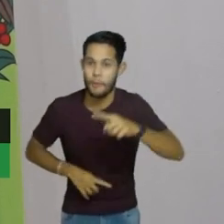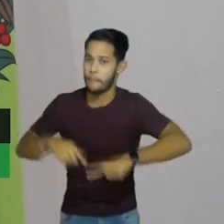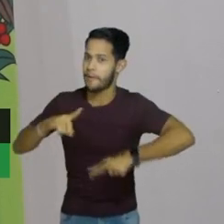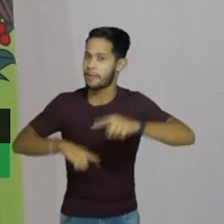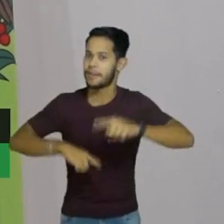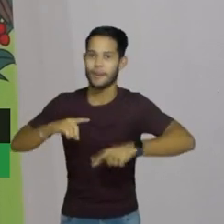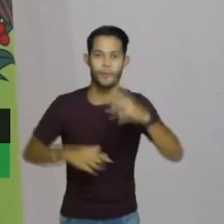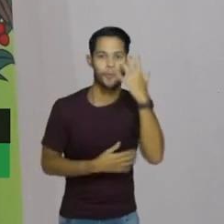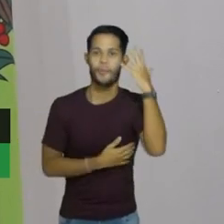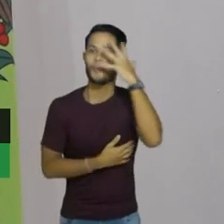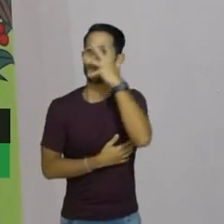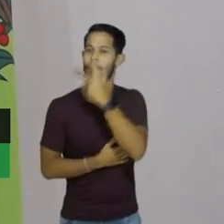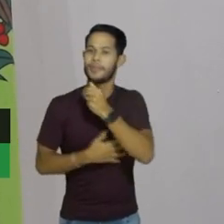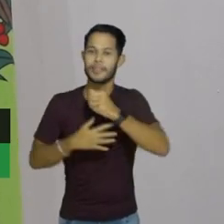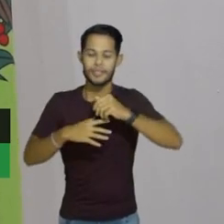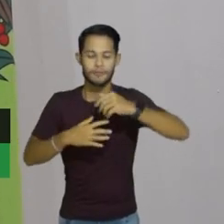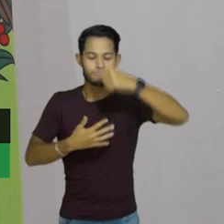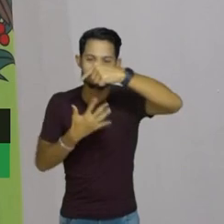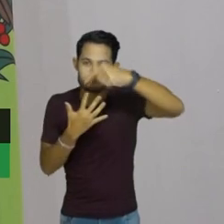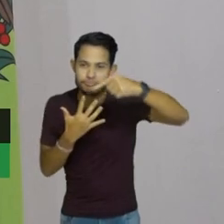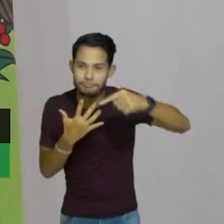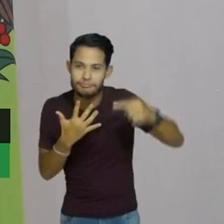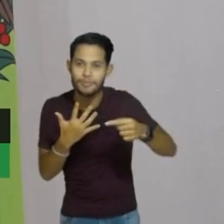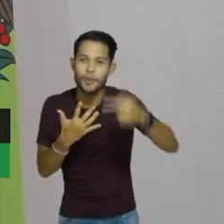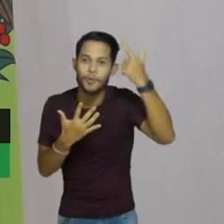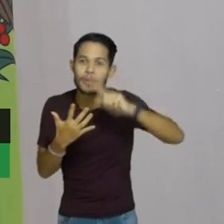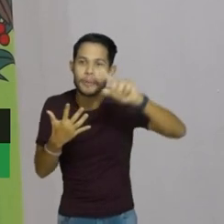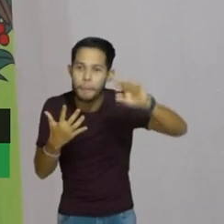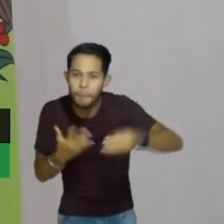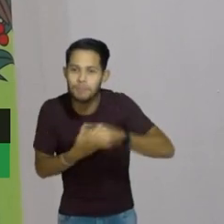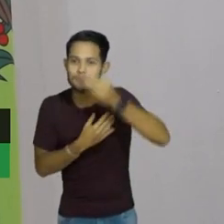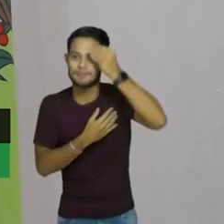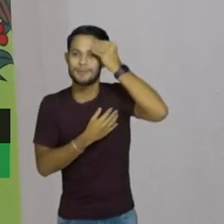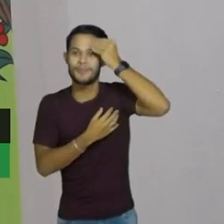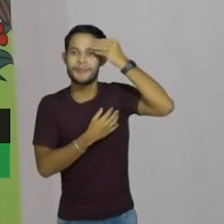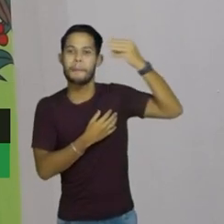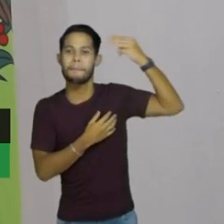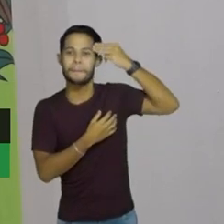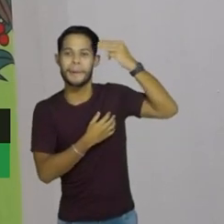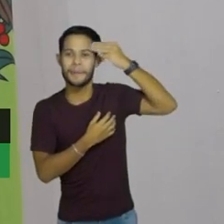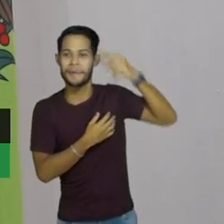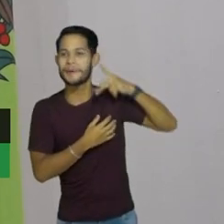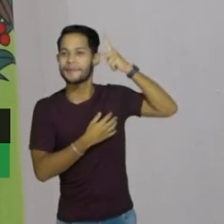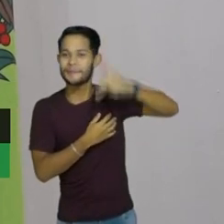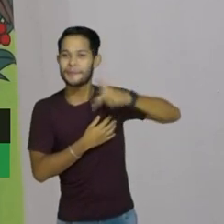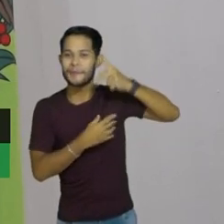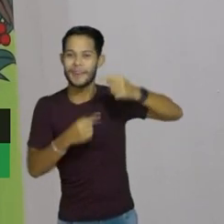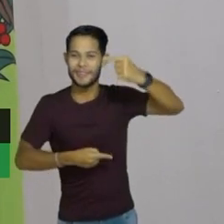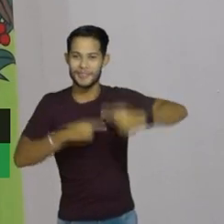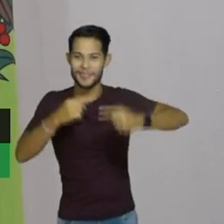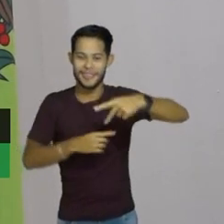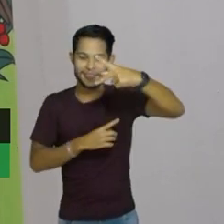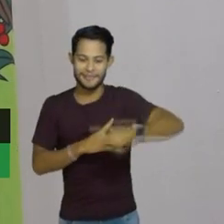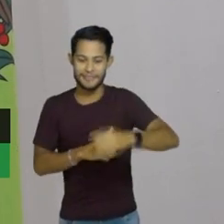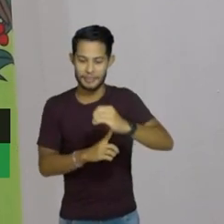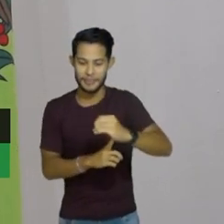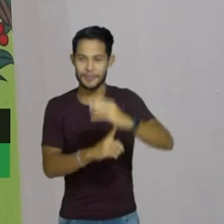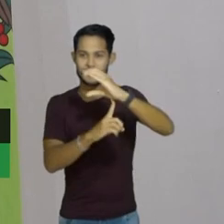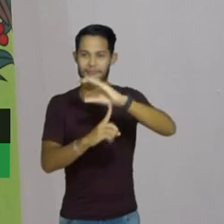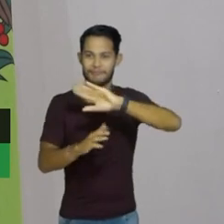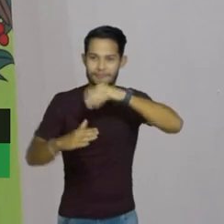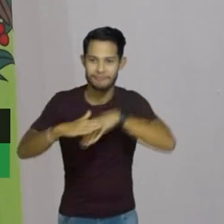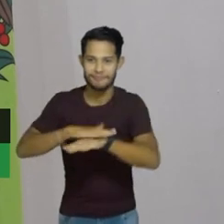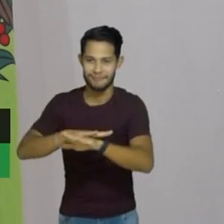muito para manter viva, como o próprio nome diz, a memória da política catarinense com um belíssimo acervo. Eu trago aqui alguns